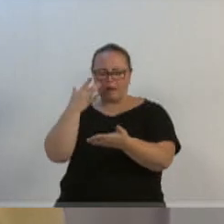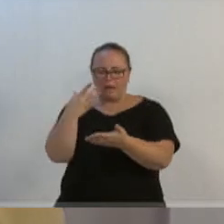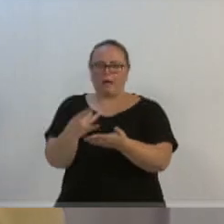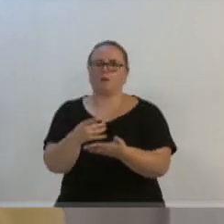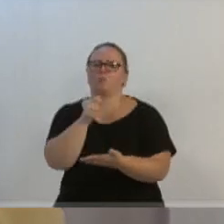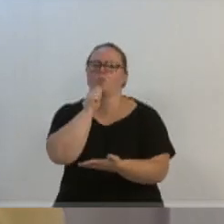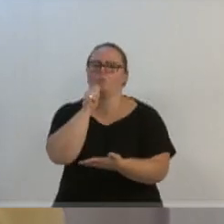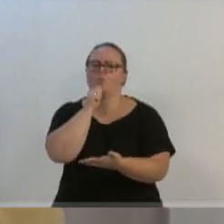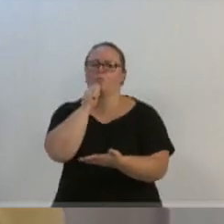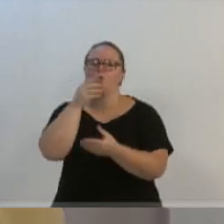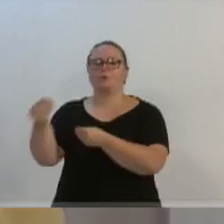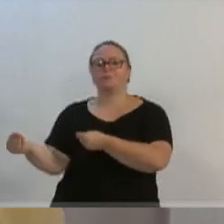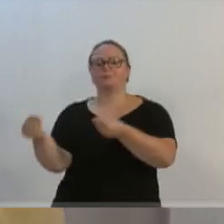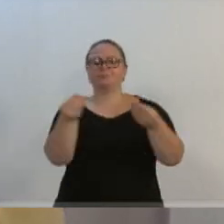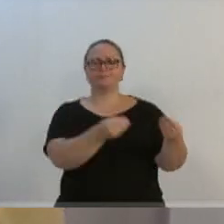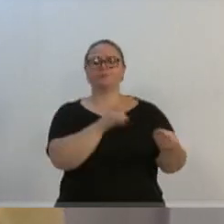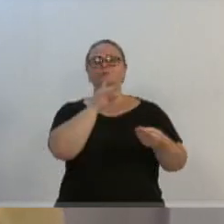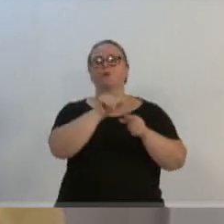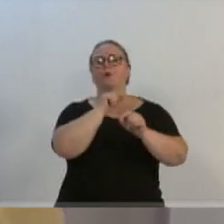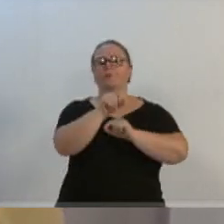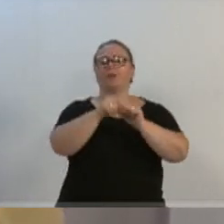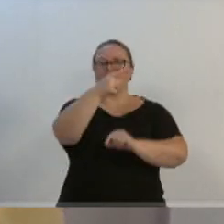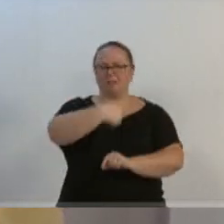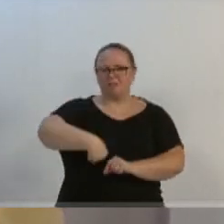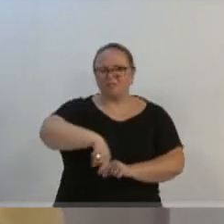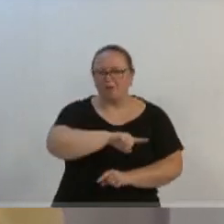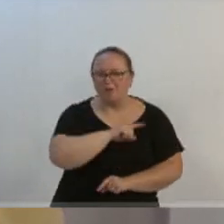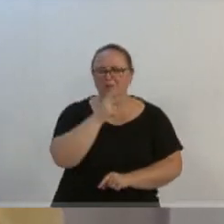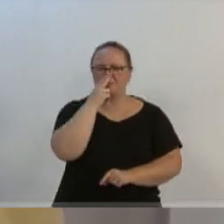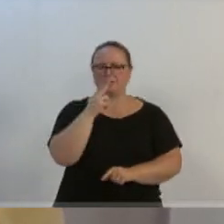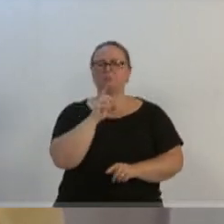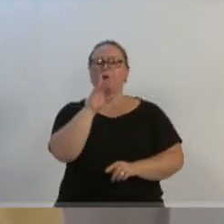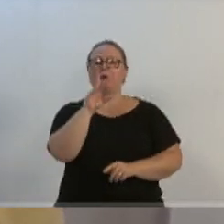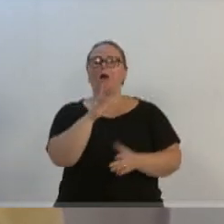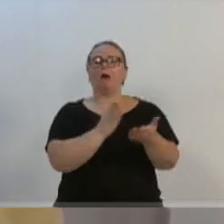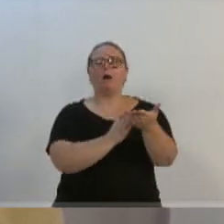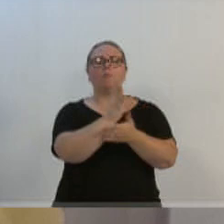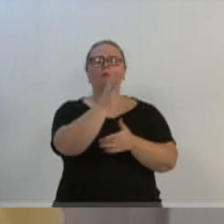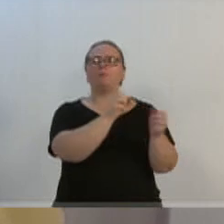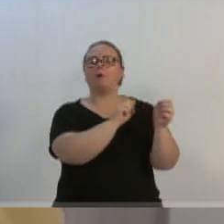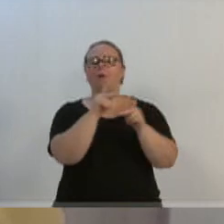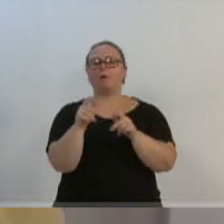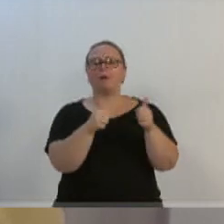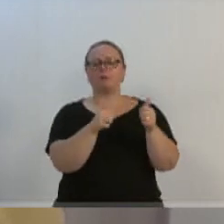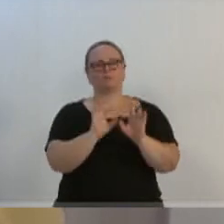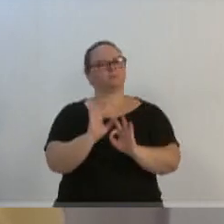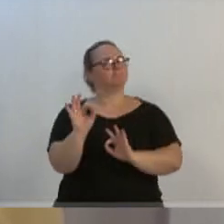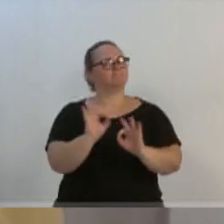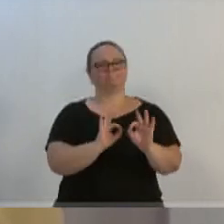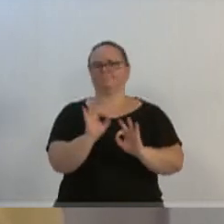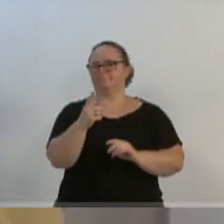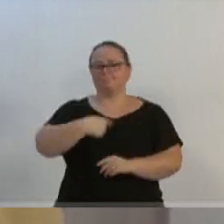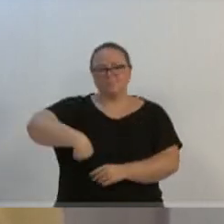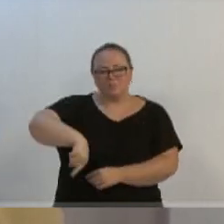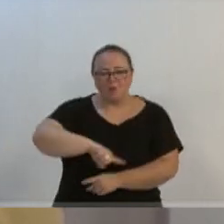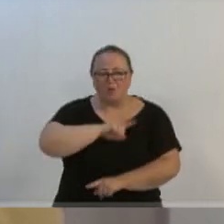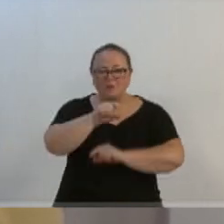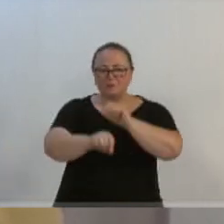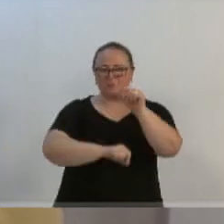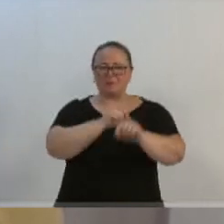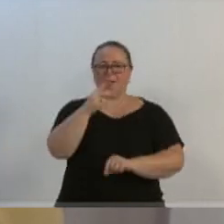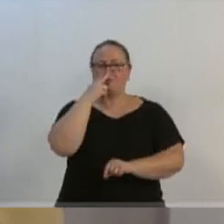e passou para cá e simplesmente achou que nós seríamos meramente despachantes do Executivo. Não seremos